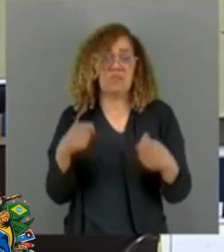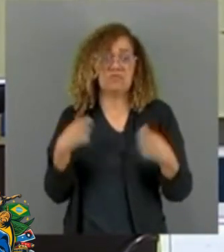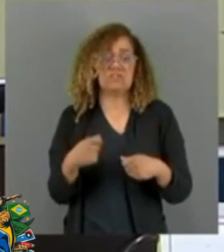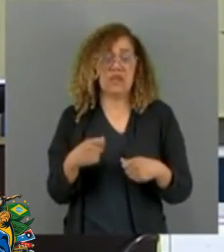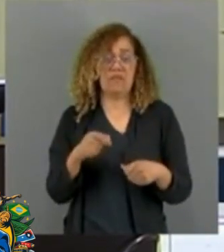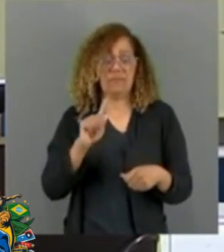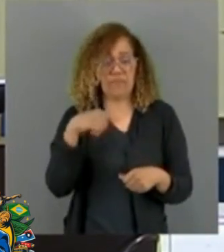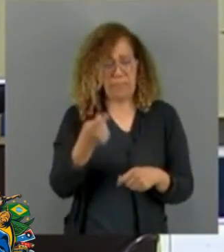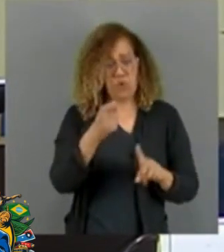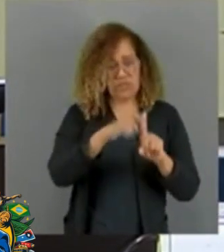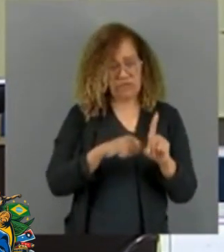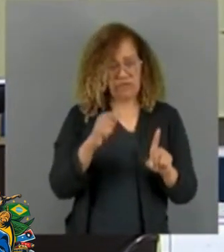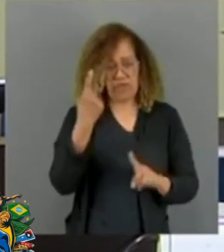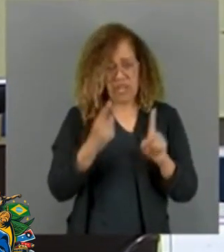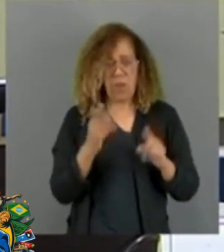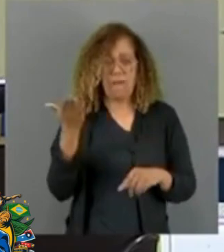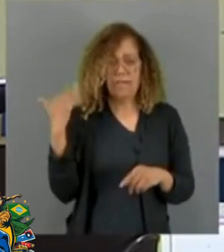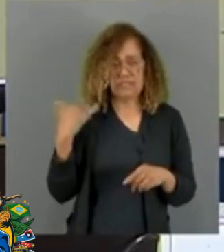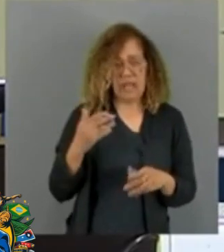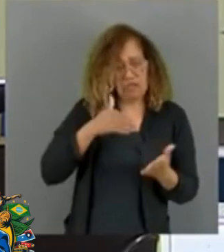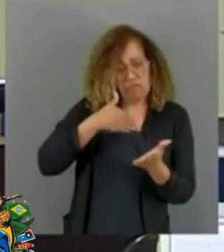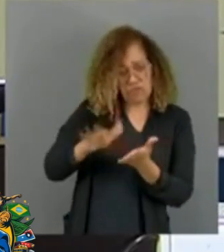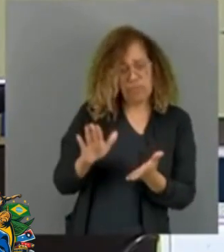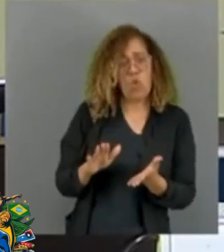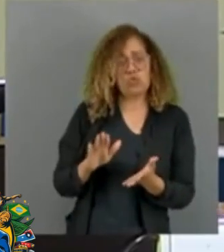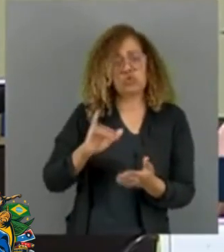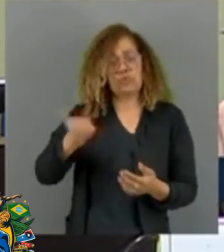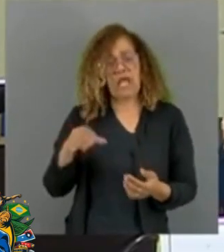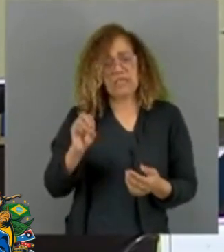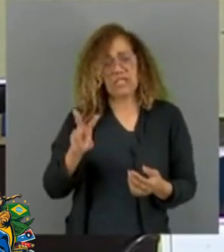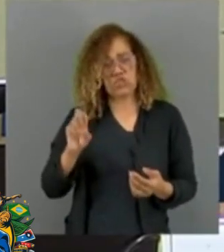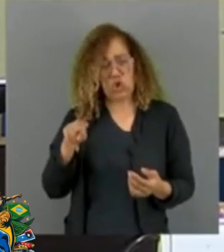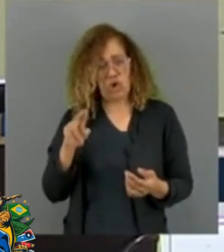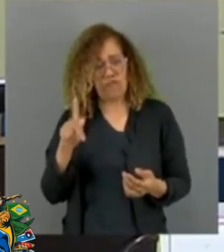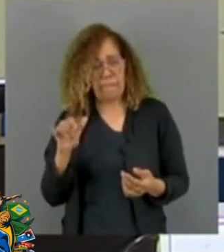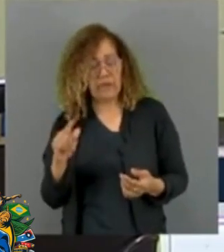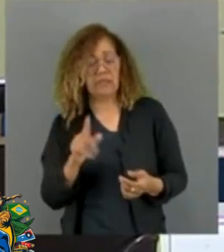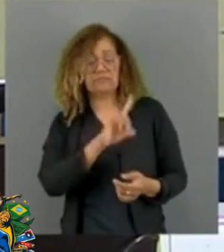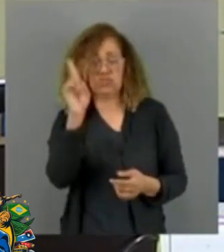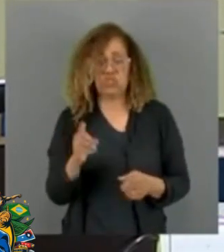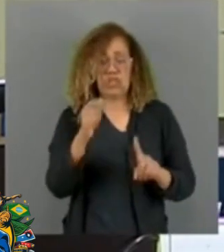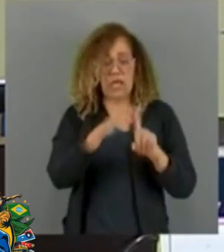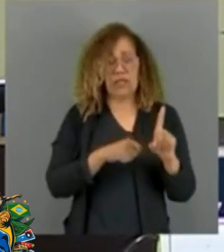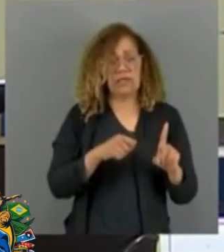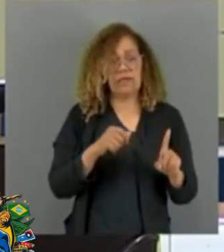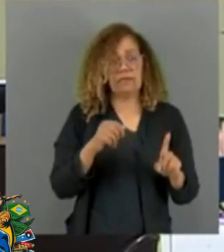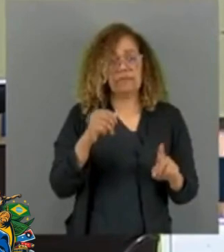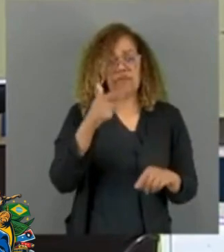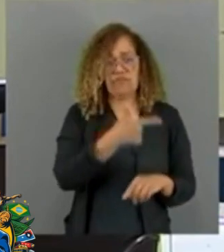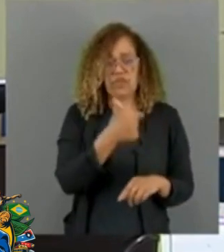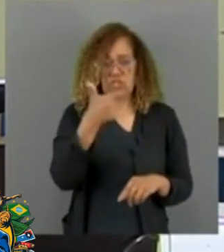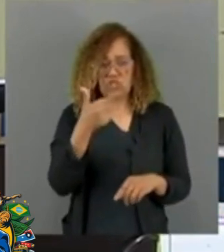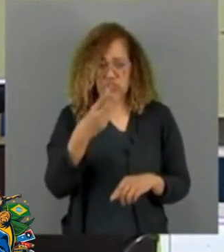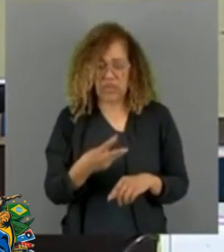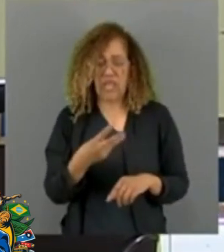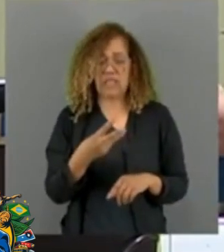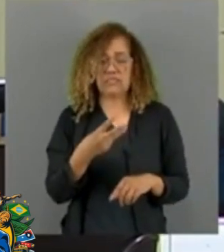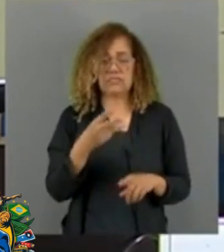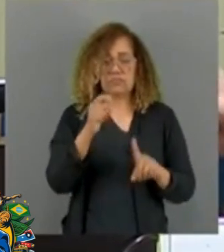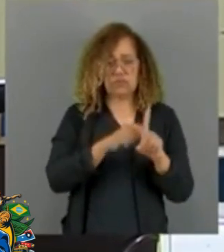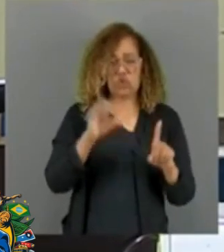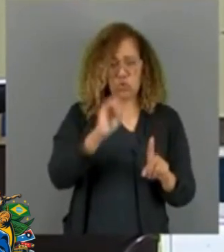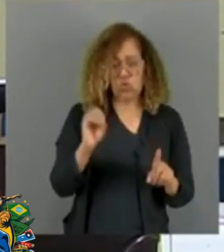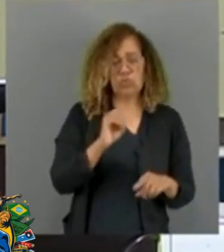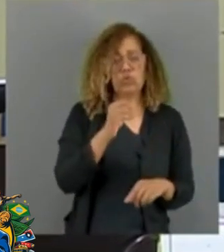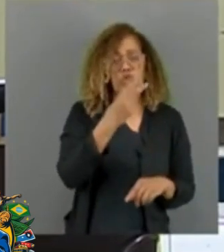fevereiro próximo passado, já expulsos da Jovem Pan, a expulsão aconteceu no dia 23 de outubro do ano passado, 23 de outubro de 2023, e